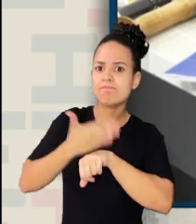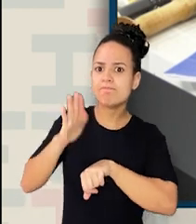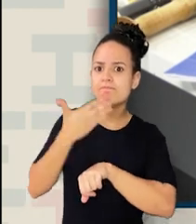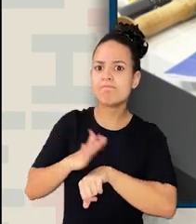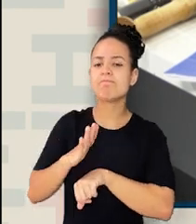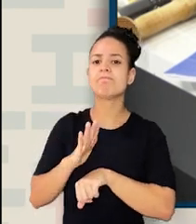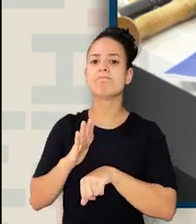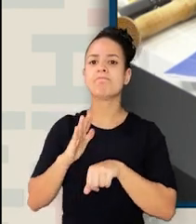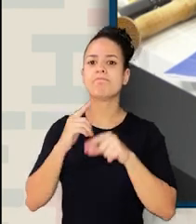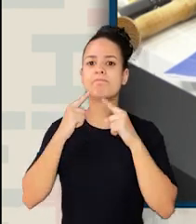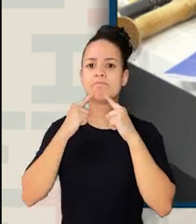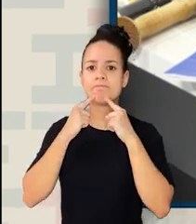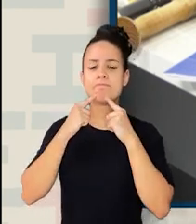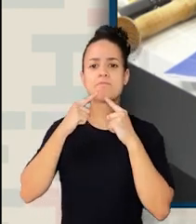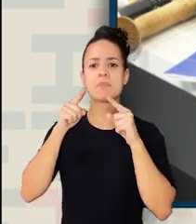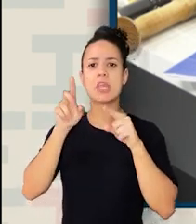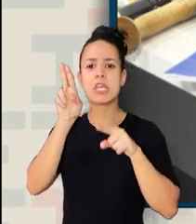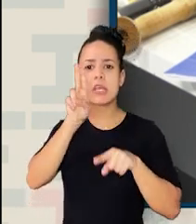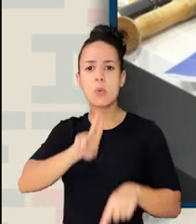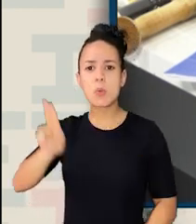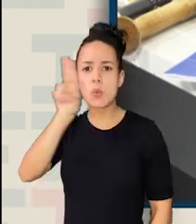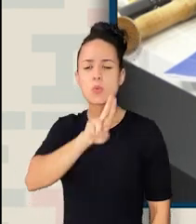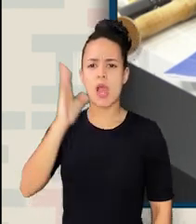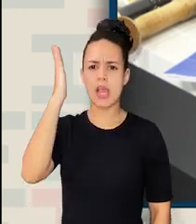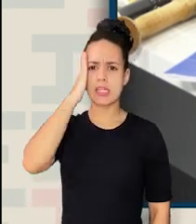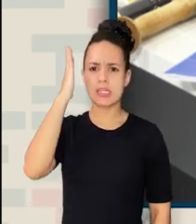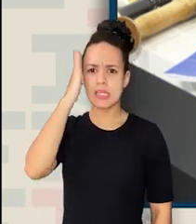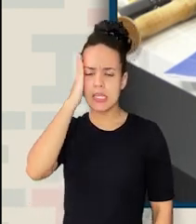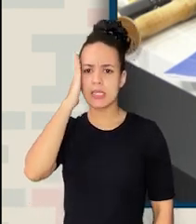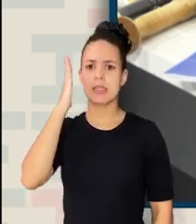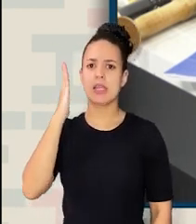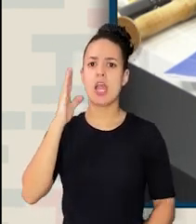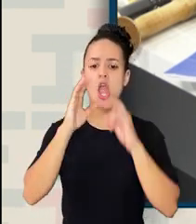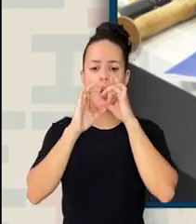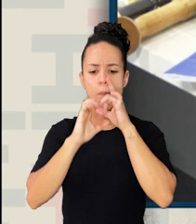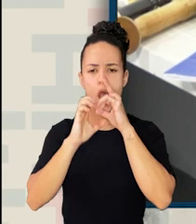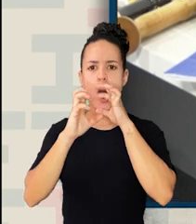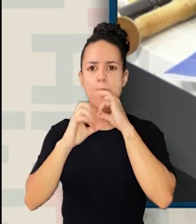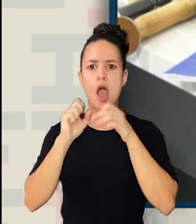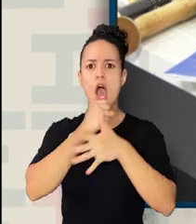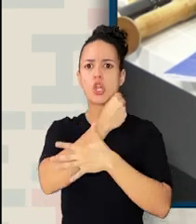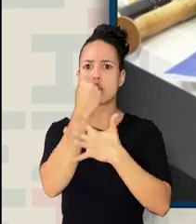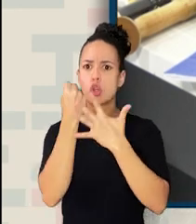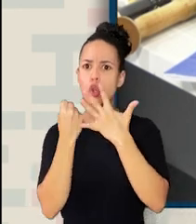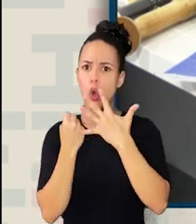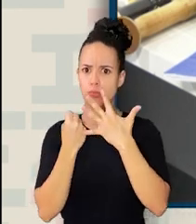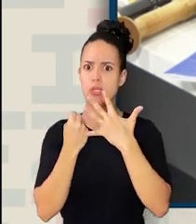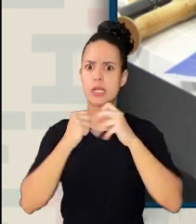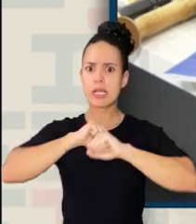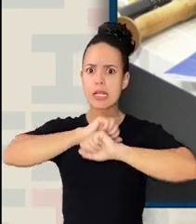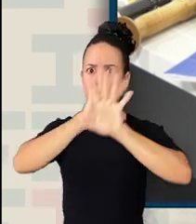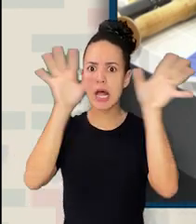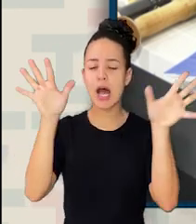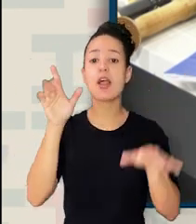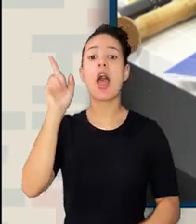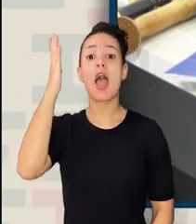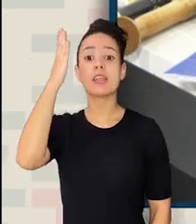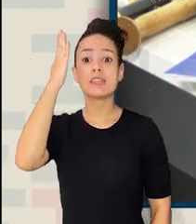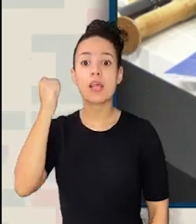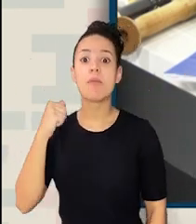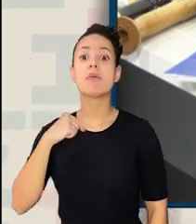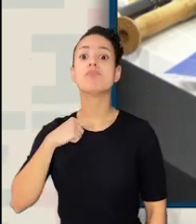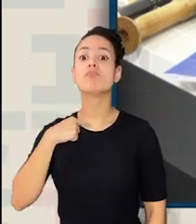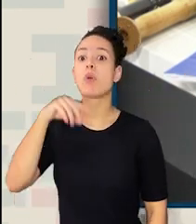como funciona essa articulação, articular bem, digamos, as notas, é ter uma clareza maior no seu